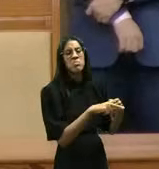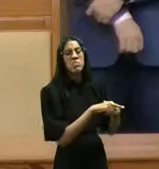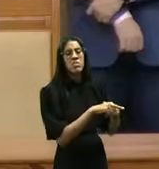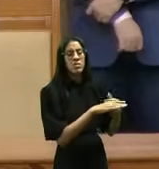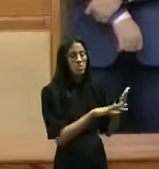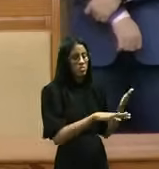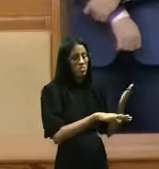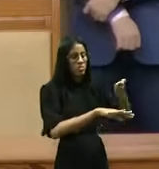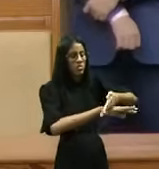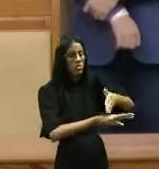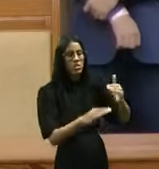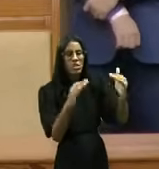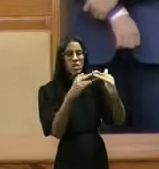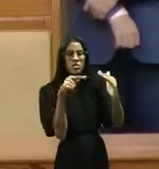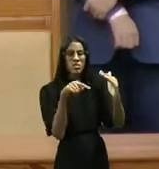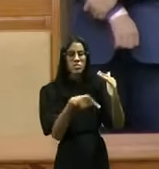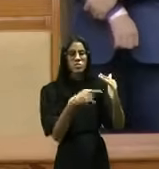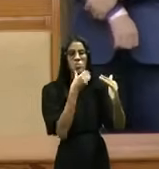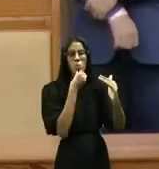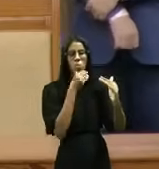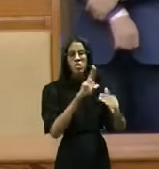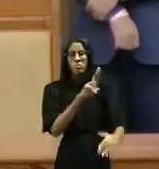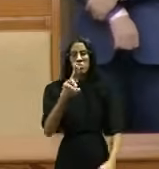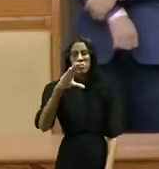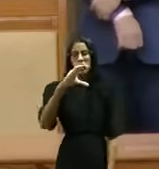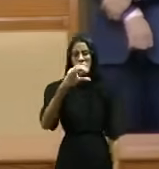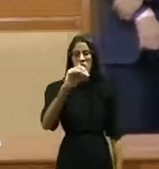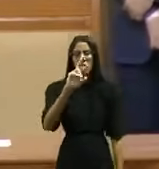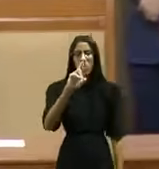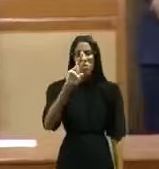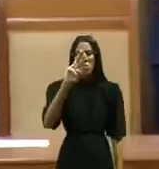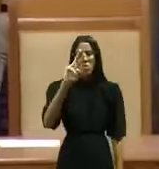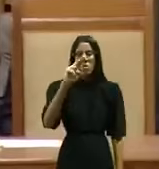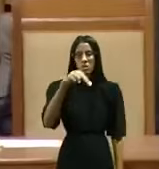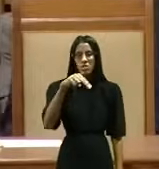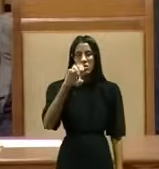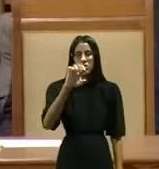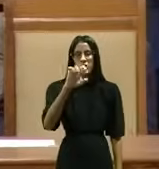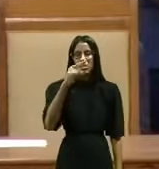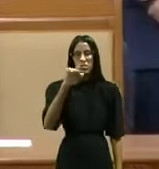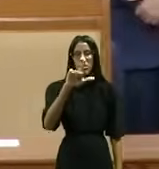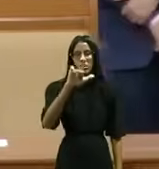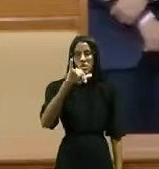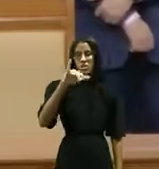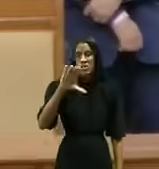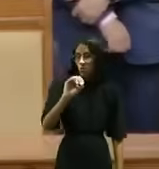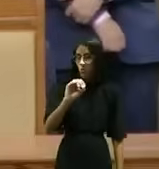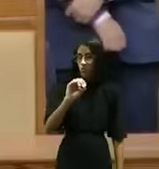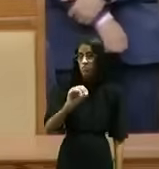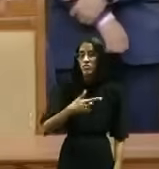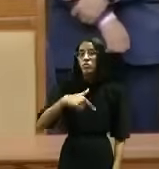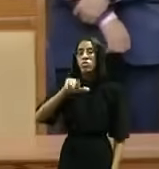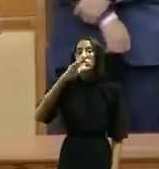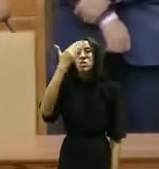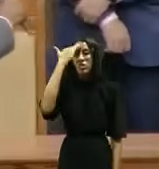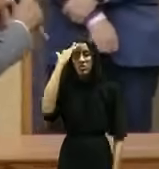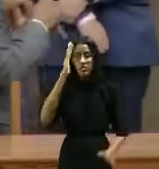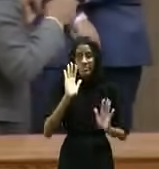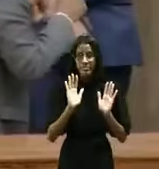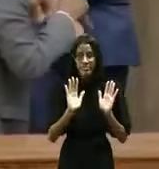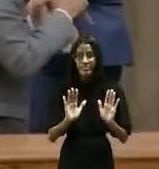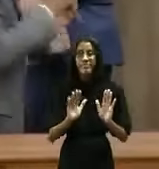quem de Cornélio que Cornélio era o quê um Gentil olha para cá Só para os irmãos terem uma ideia os irmãos as irmãos os